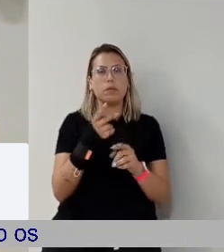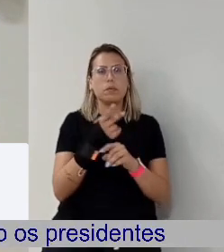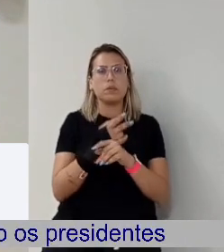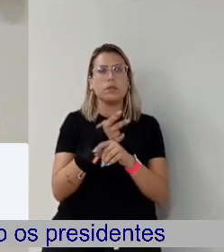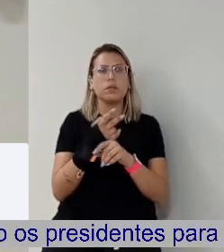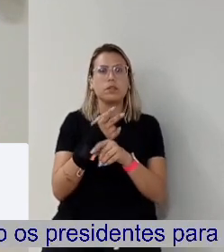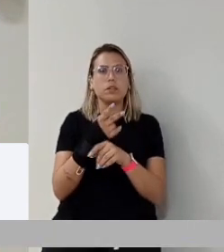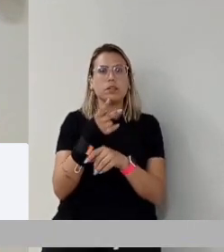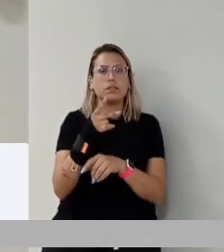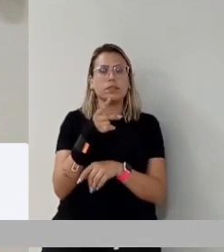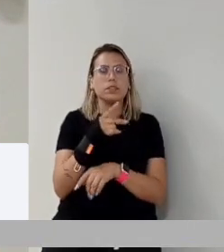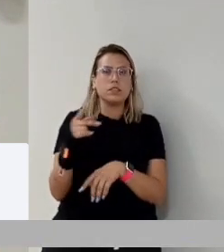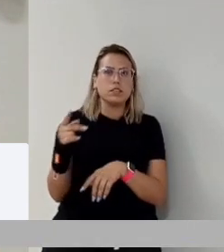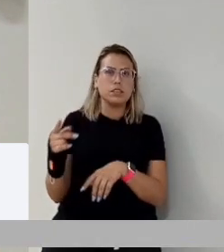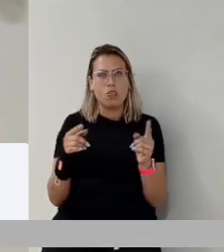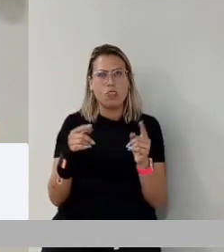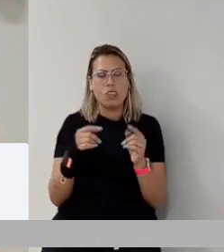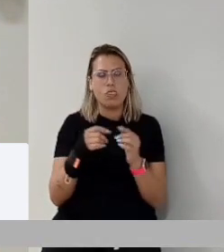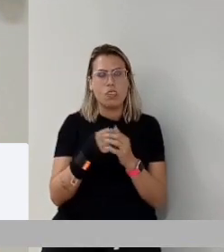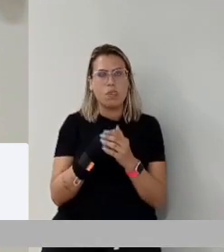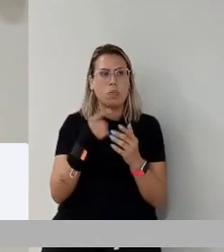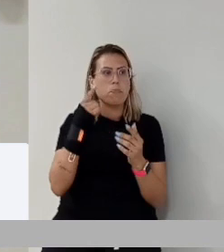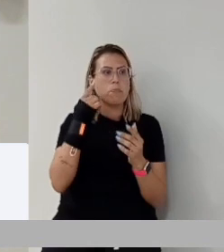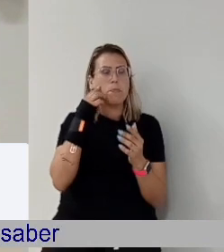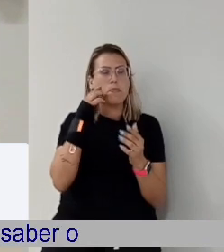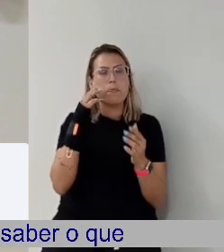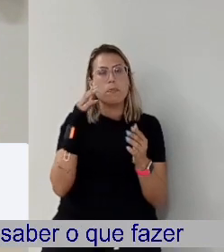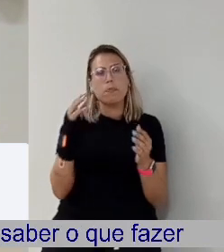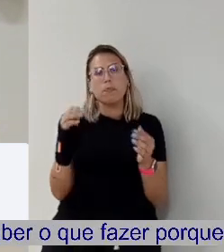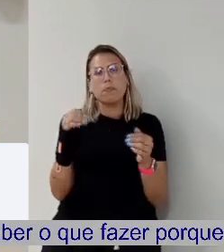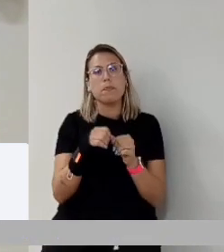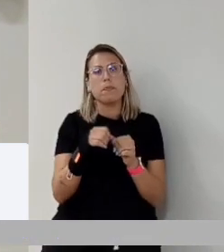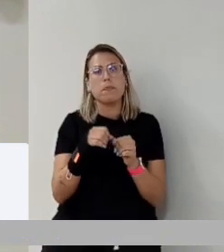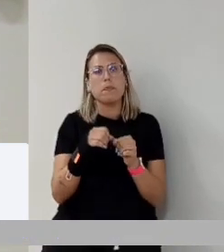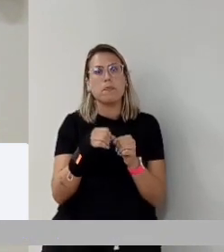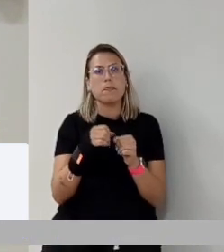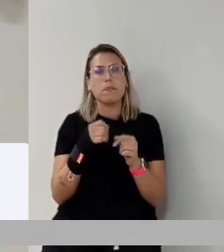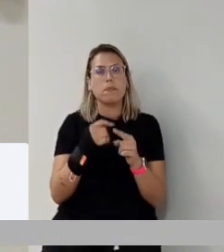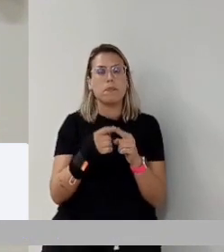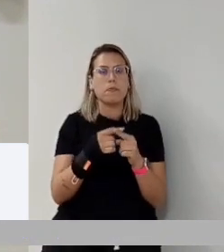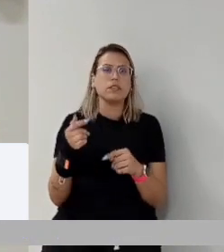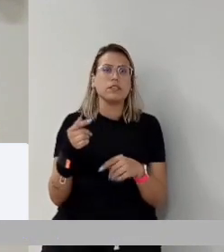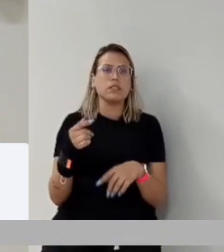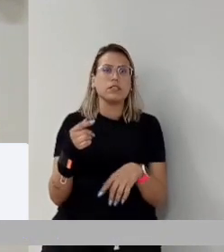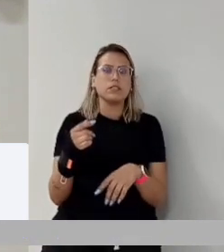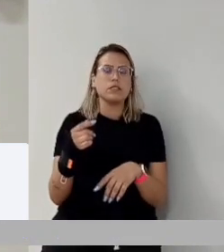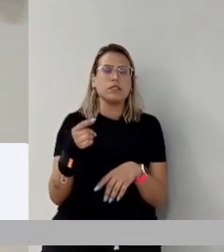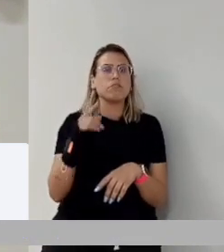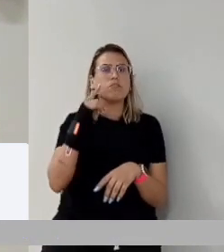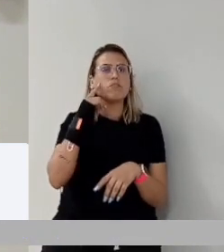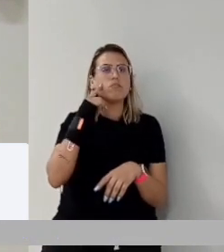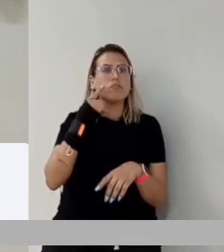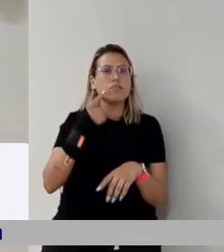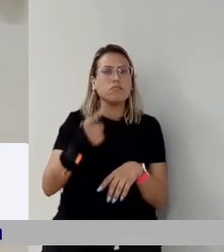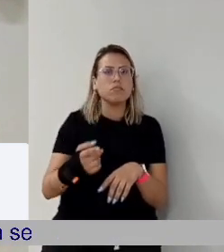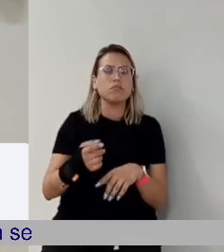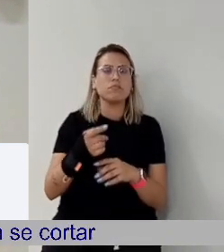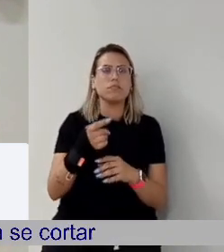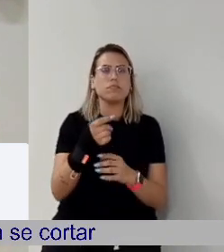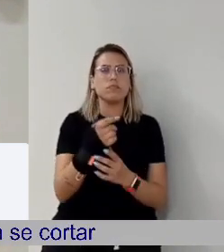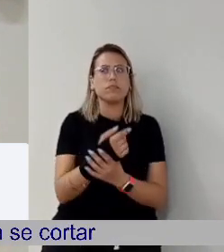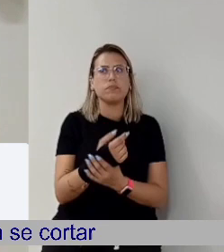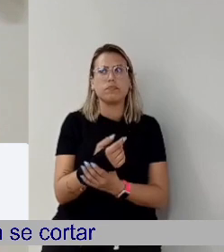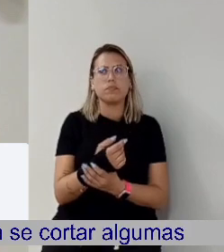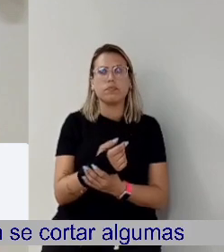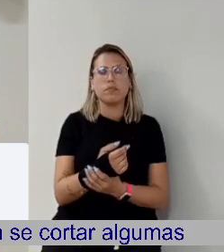para cortarem Mas eles ficam né sem saber o que fazer porque ainda não tem ainda a ordem né para se cortar